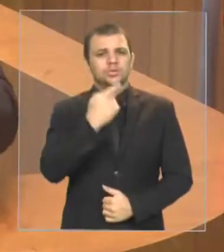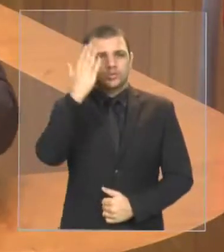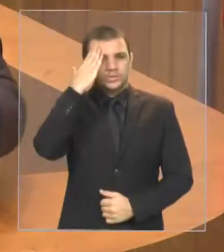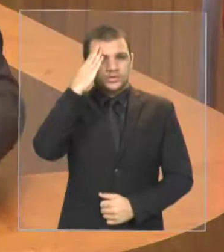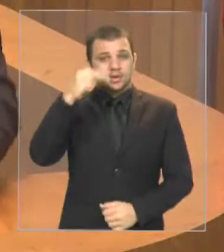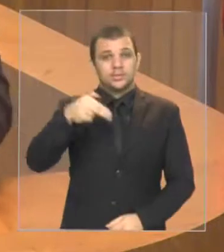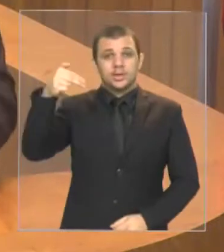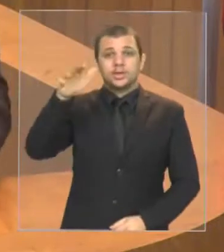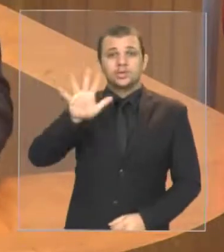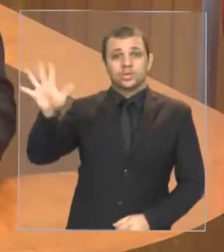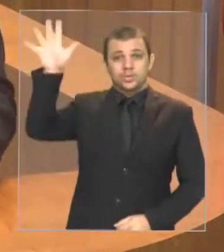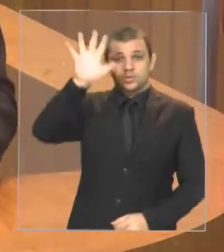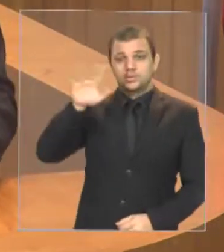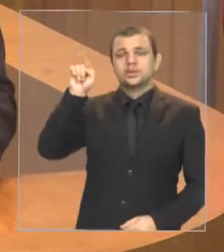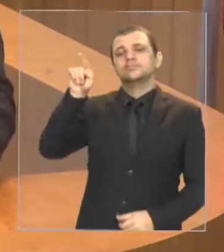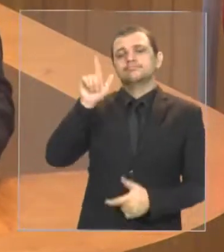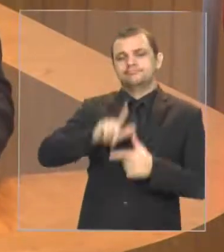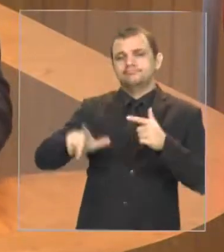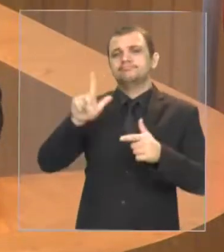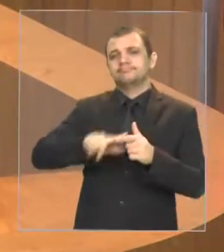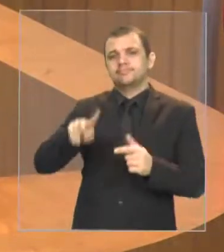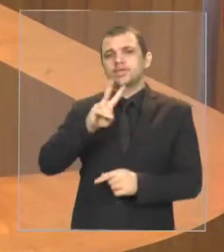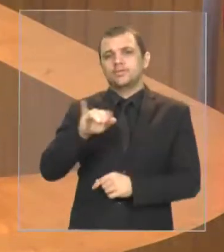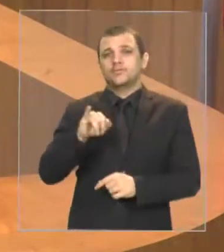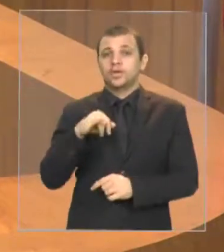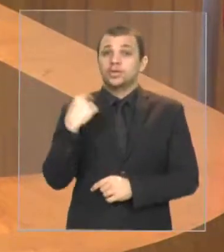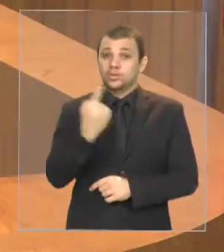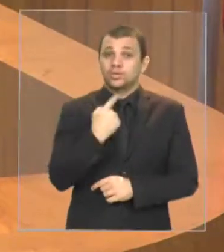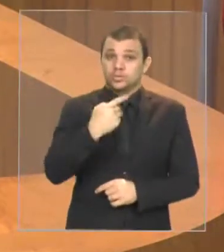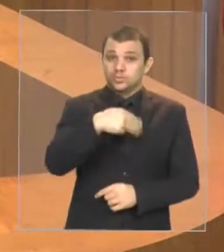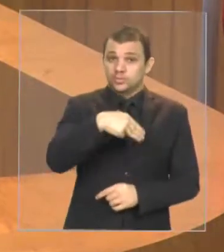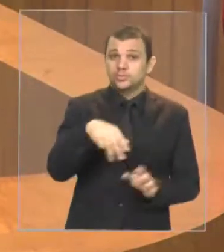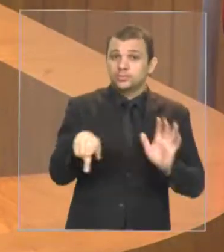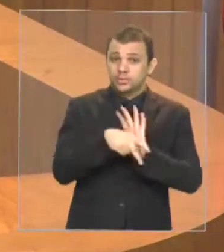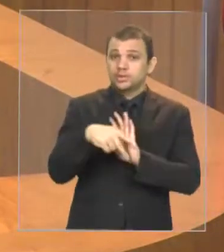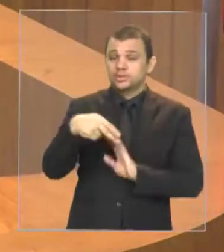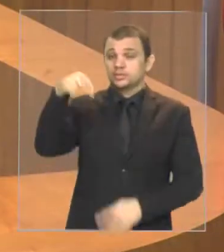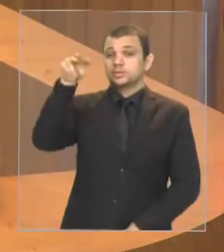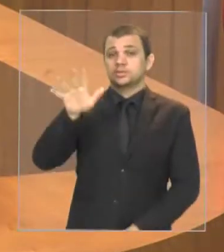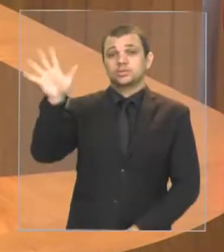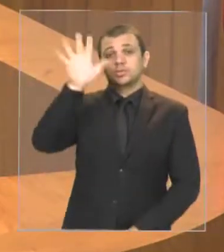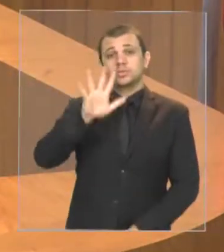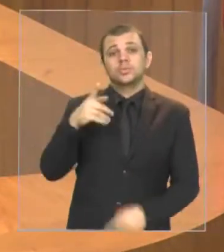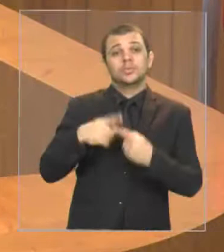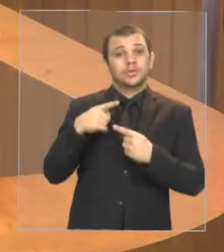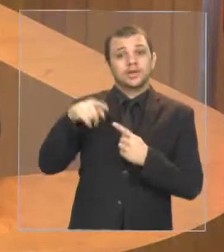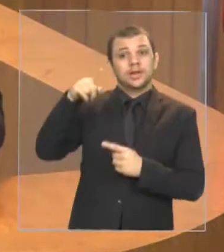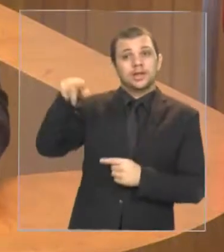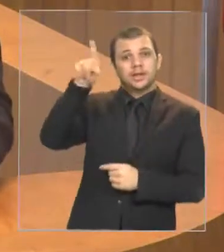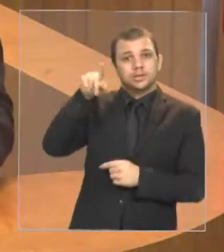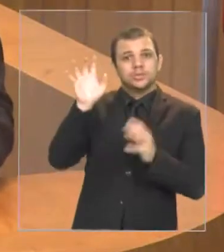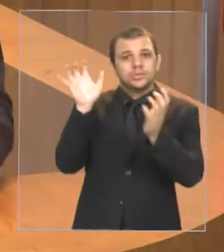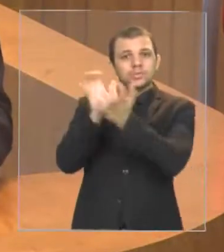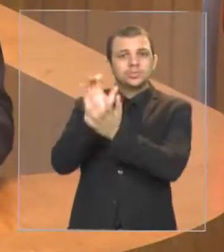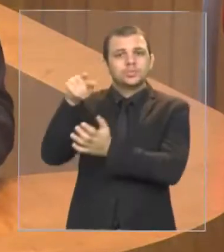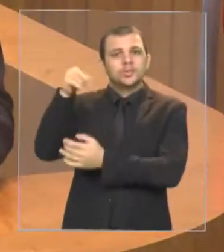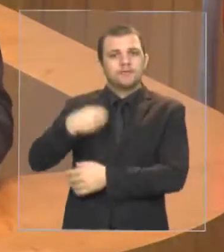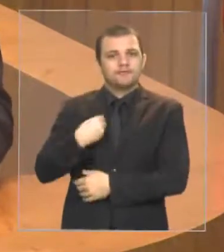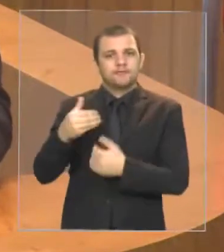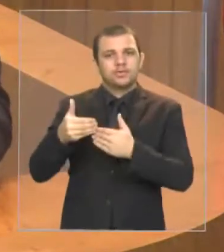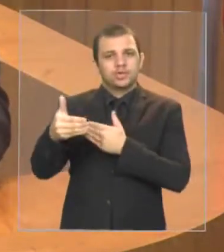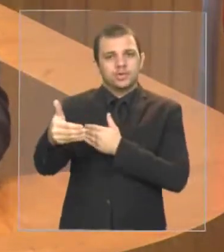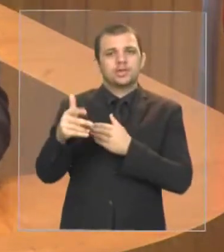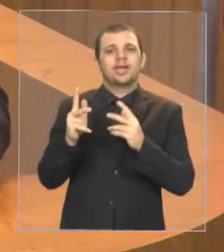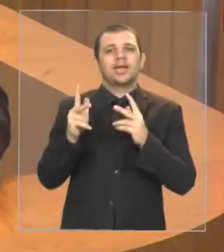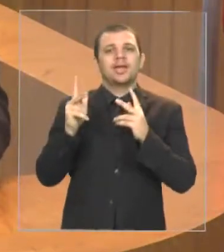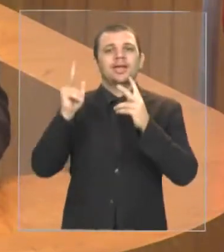fazemos parte do Nordeste, porque a perspectiva de vida do homem nordestino não é a mesma perspectiva de vida do homem do sul